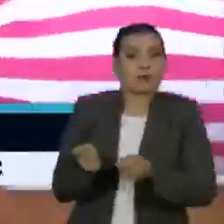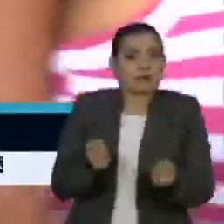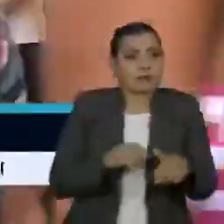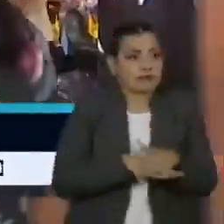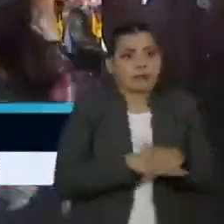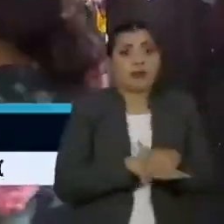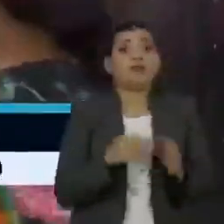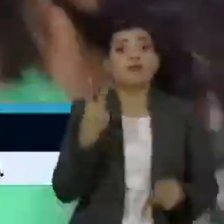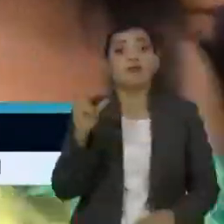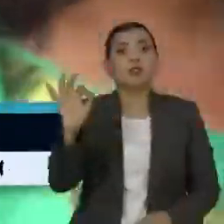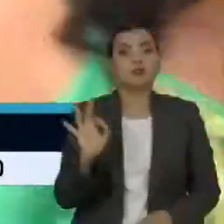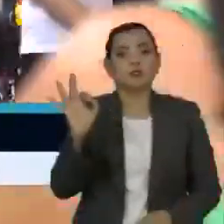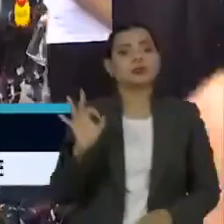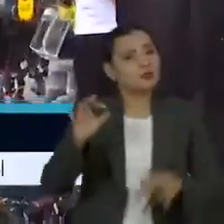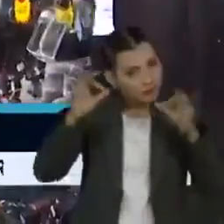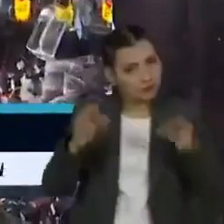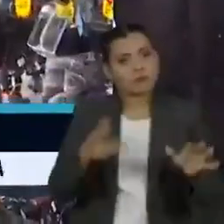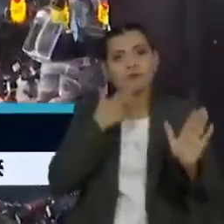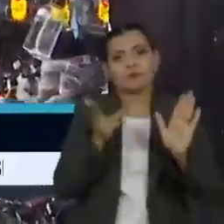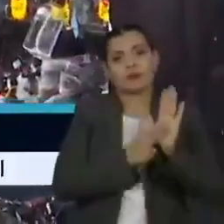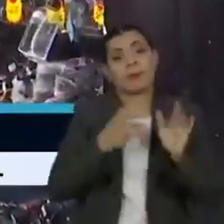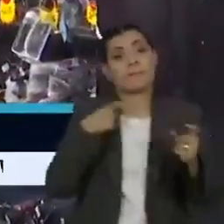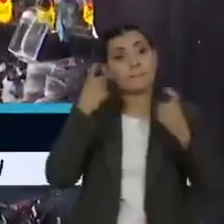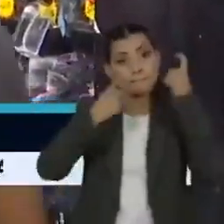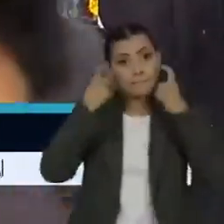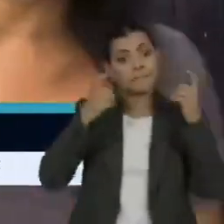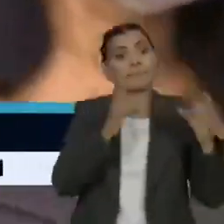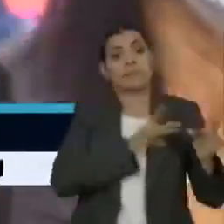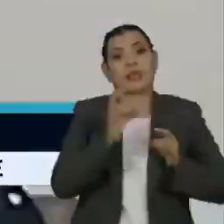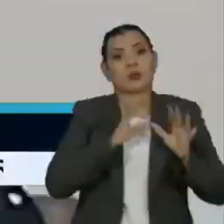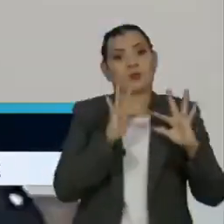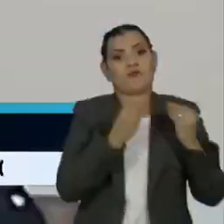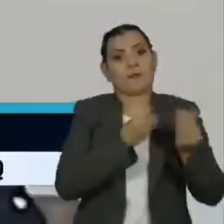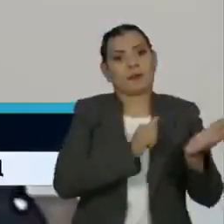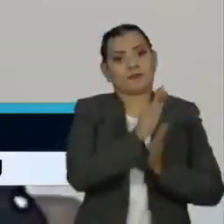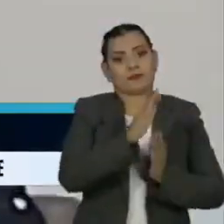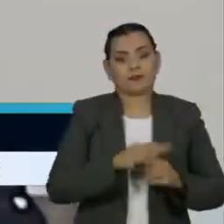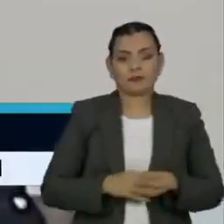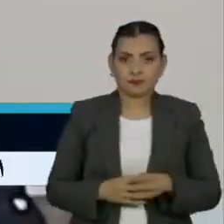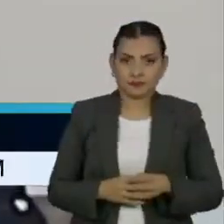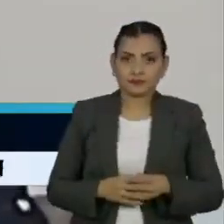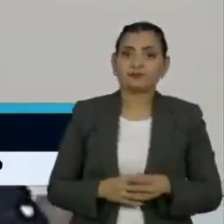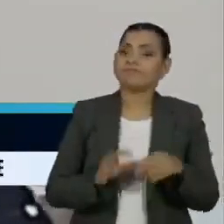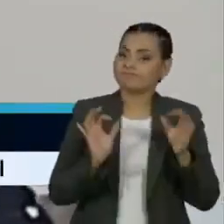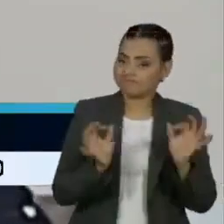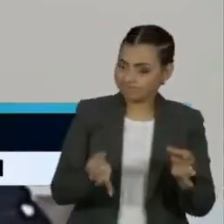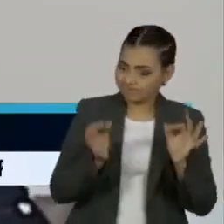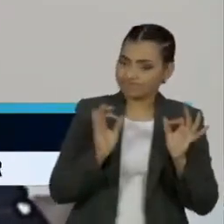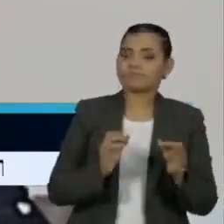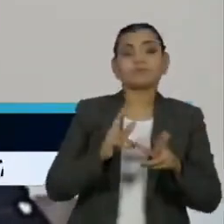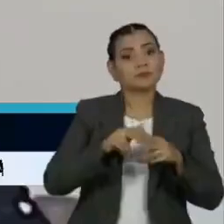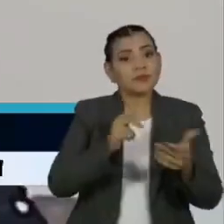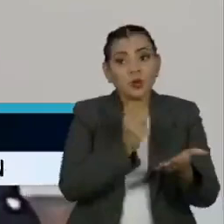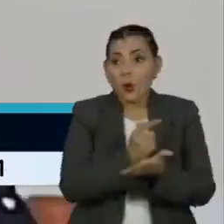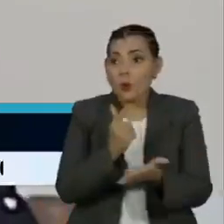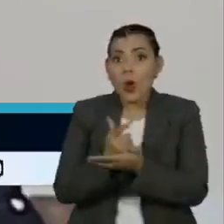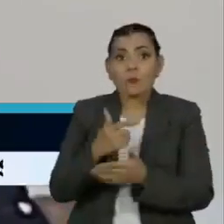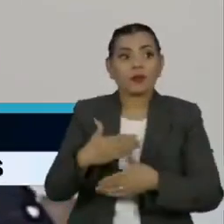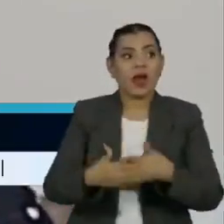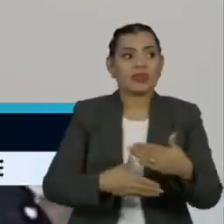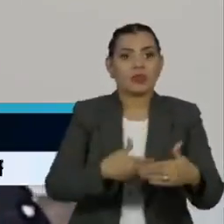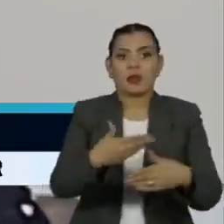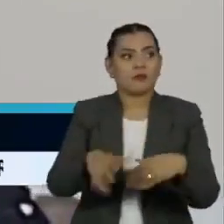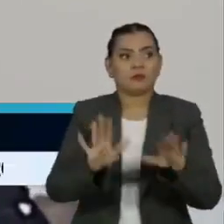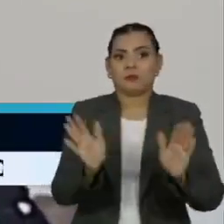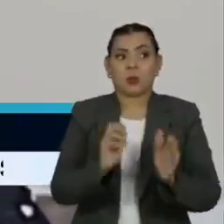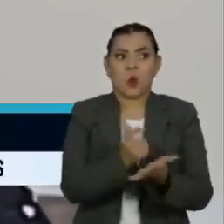aproximadamente 20% afirmam ter medo de desemprego de alguém da família. Ele, apesar dessa postergação de consumo, ele está postergando